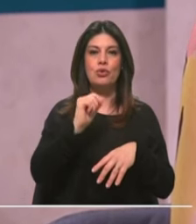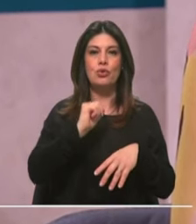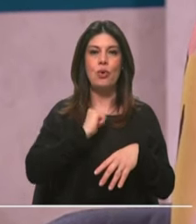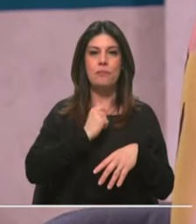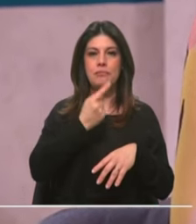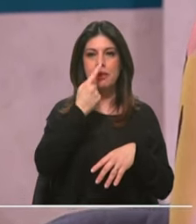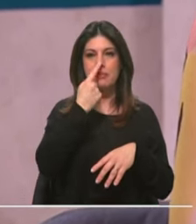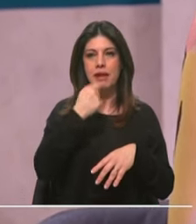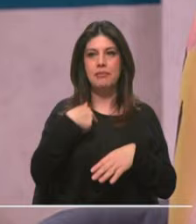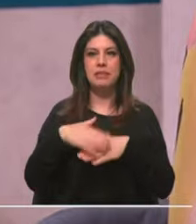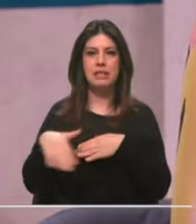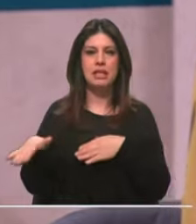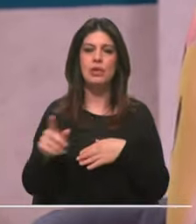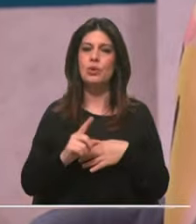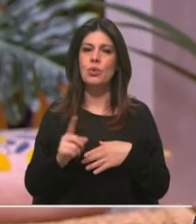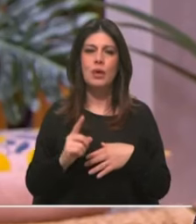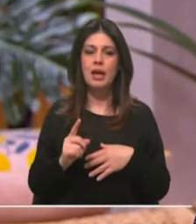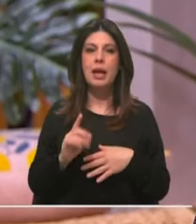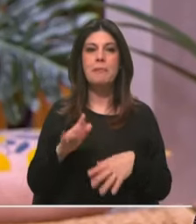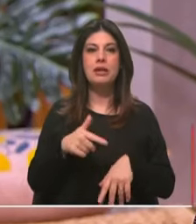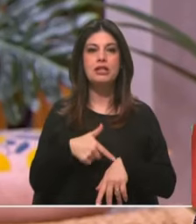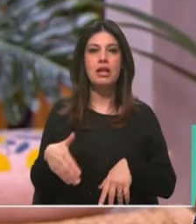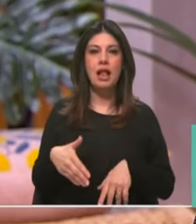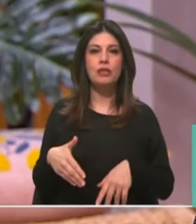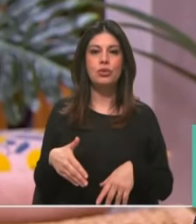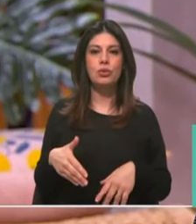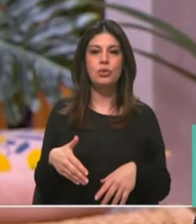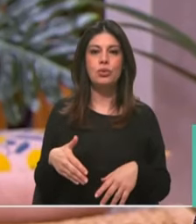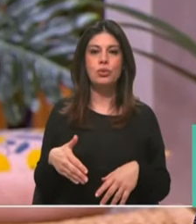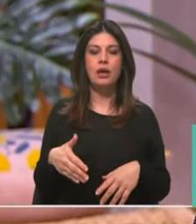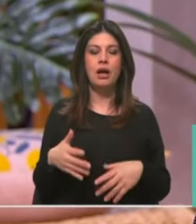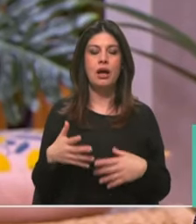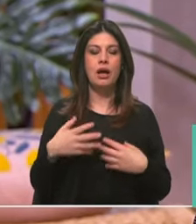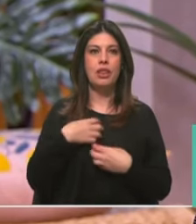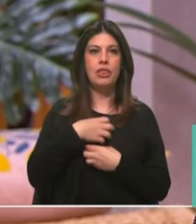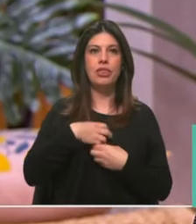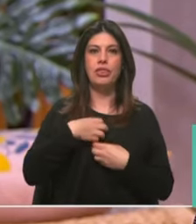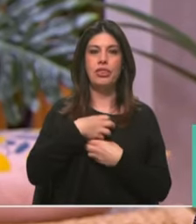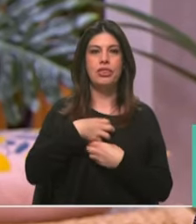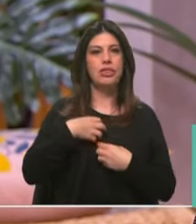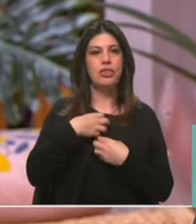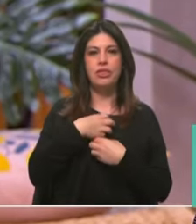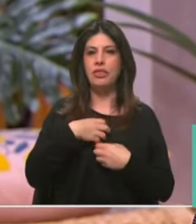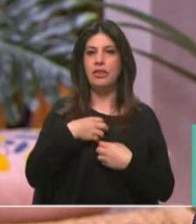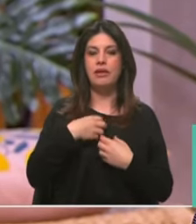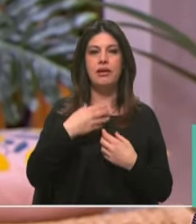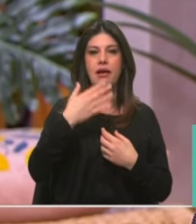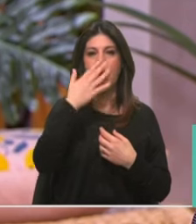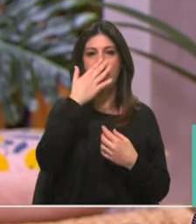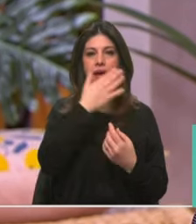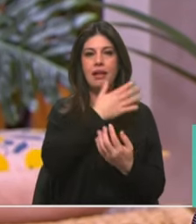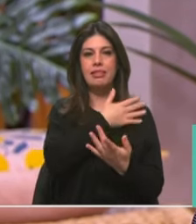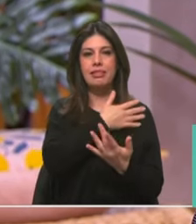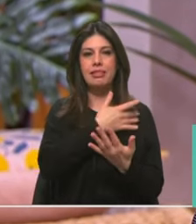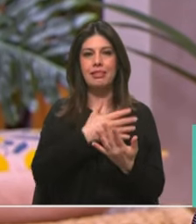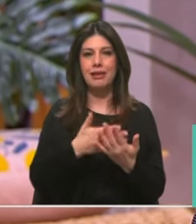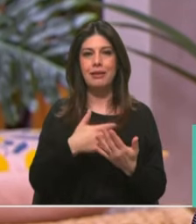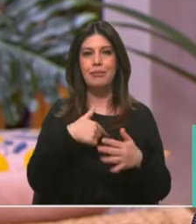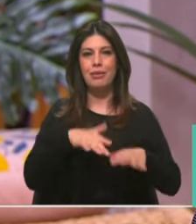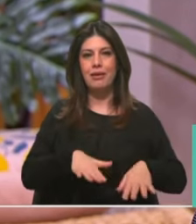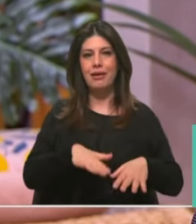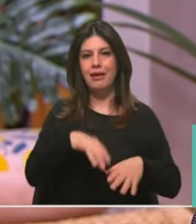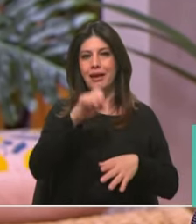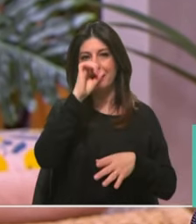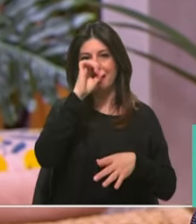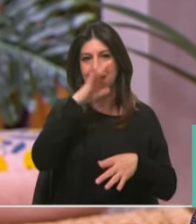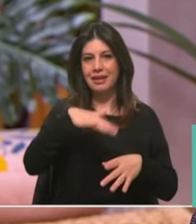espera, mas naquele momento parece que bateram ali todas as emoções de toda a minha estadia na Quinta, e depois também o